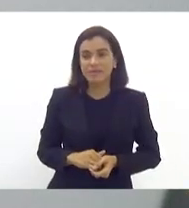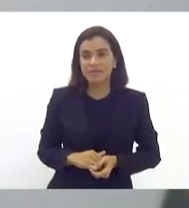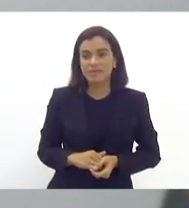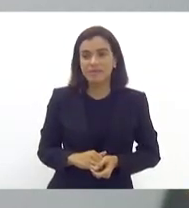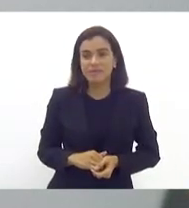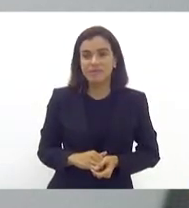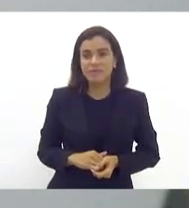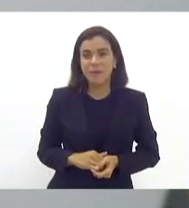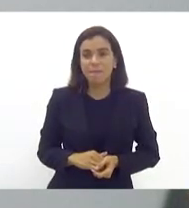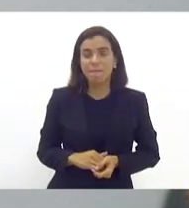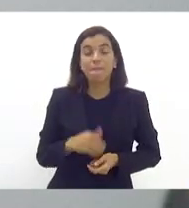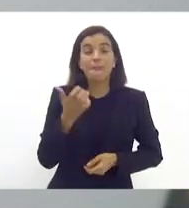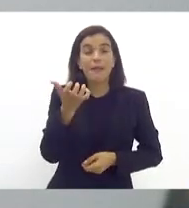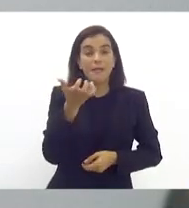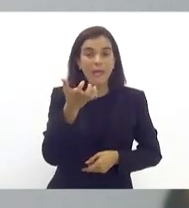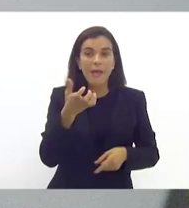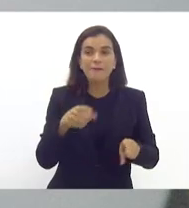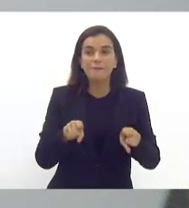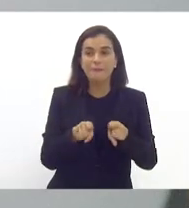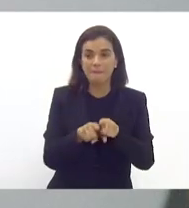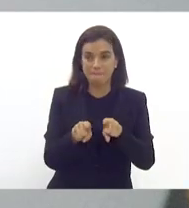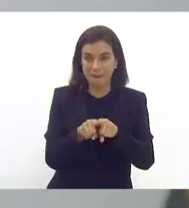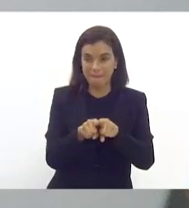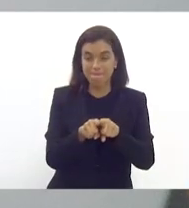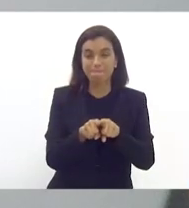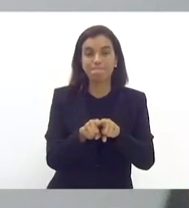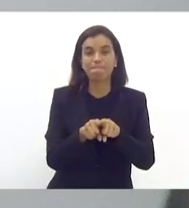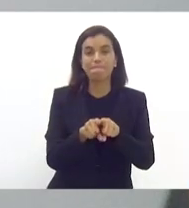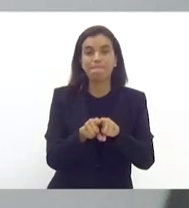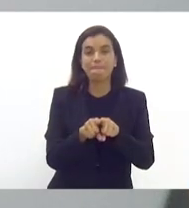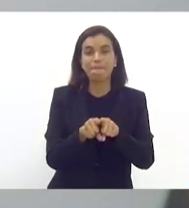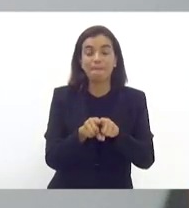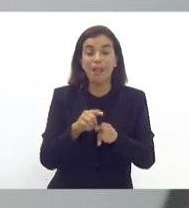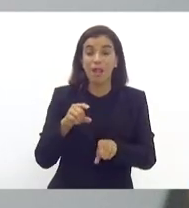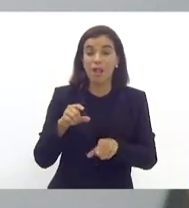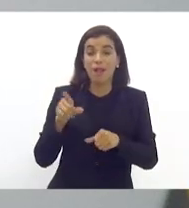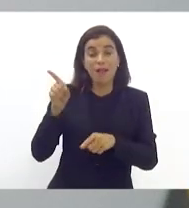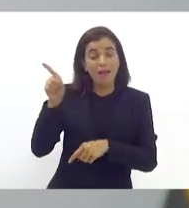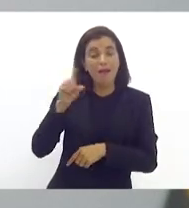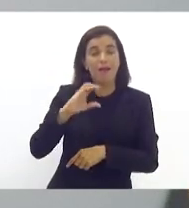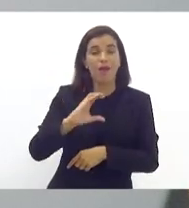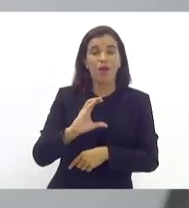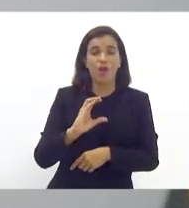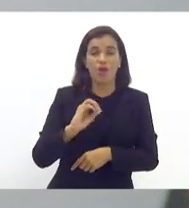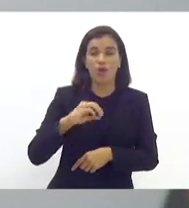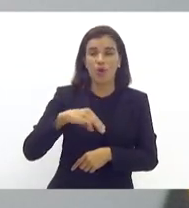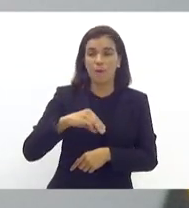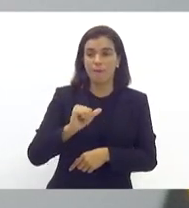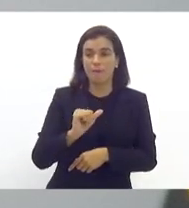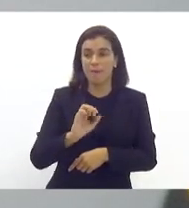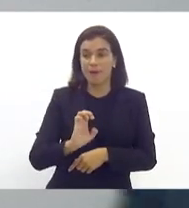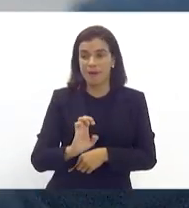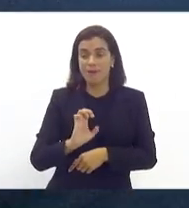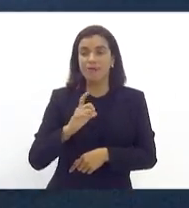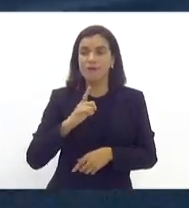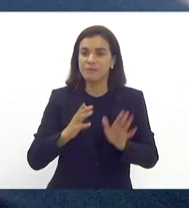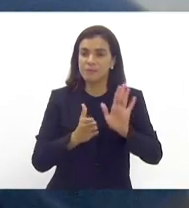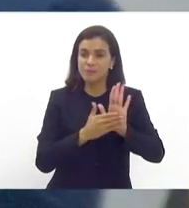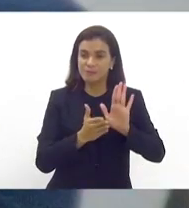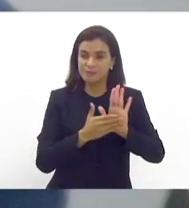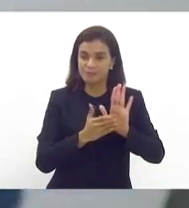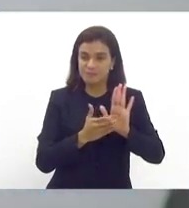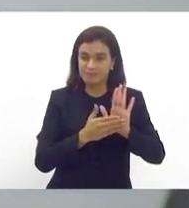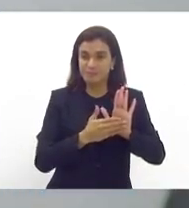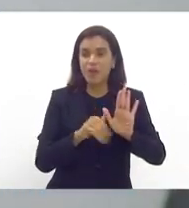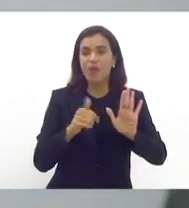demais eu queria também dizer que nós lá na comai temos uma proposta e eu gostaria de contar com